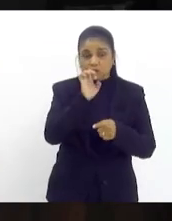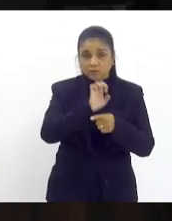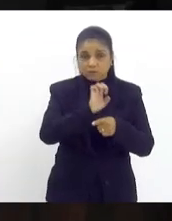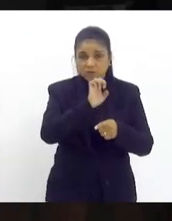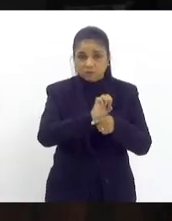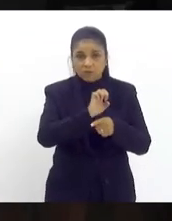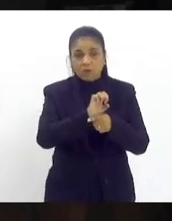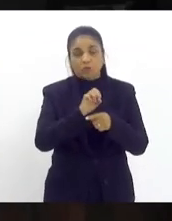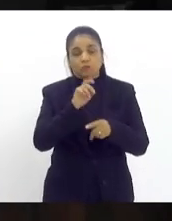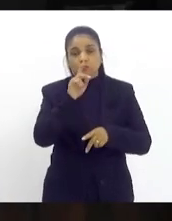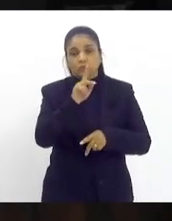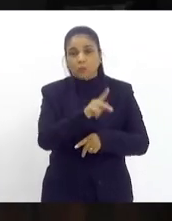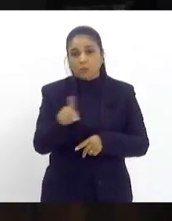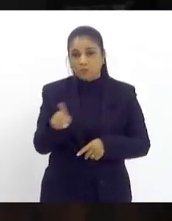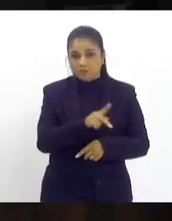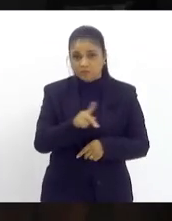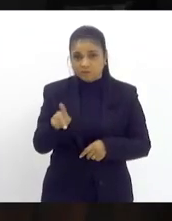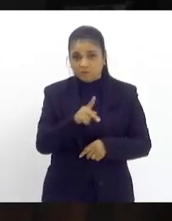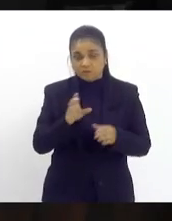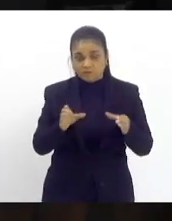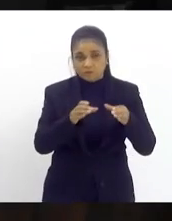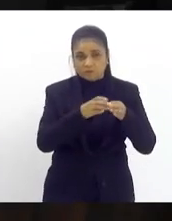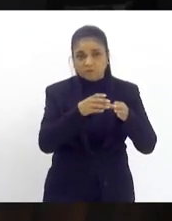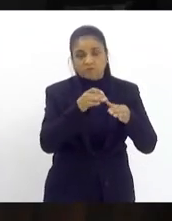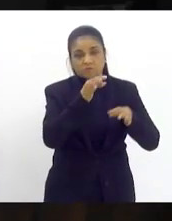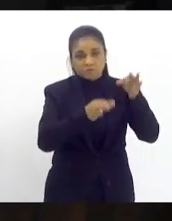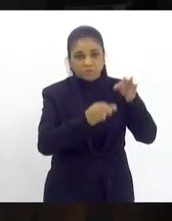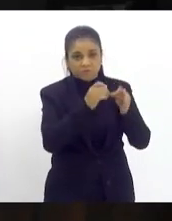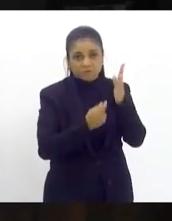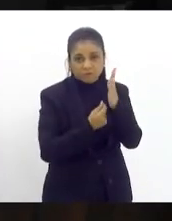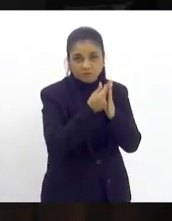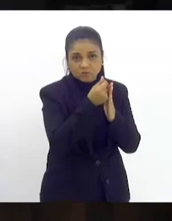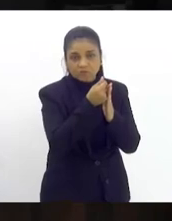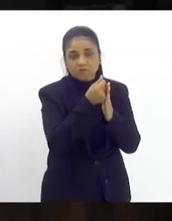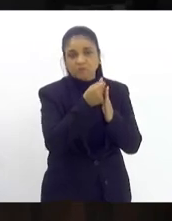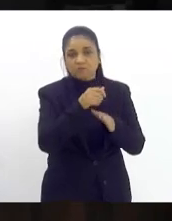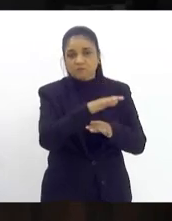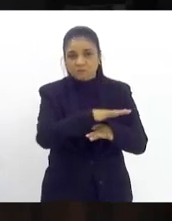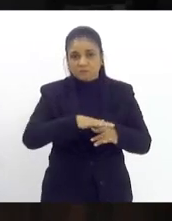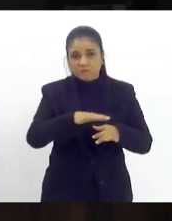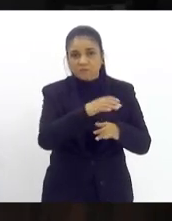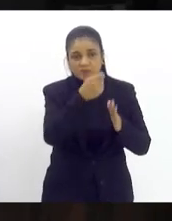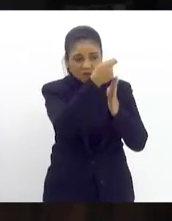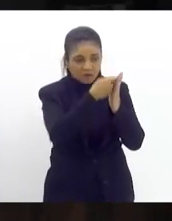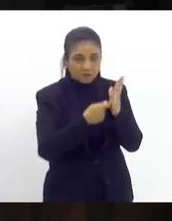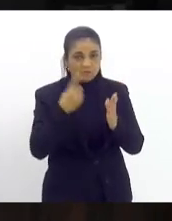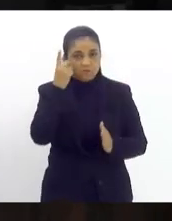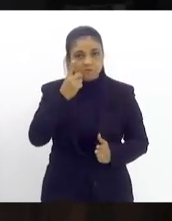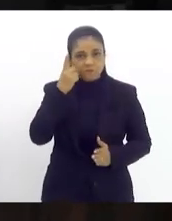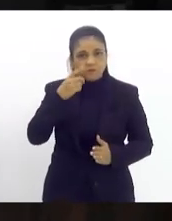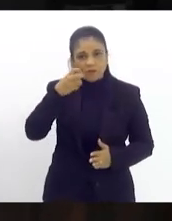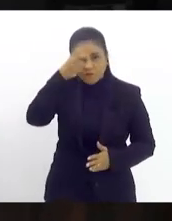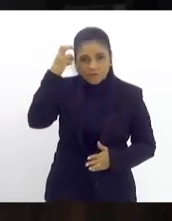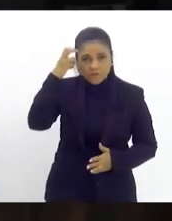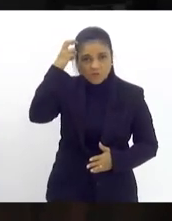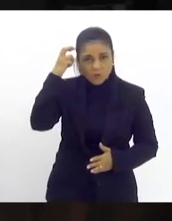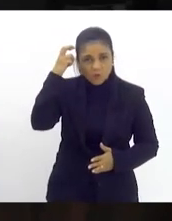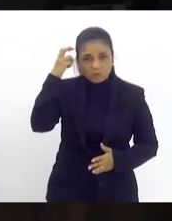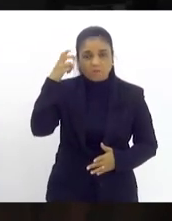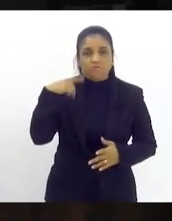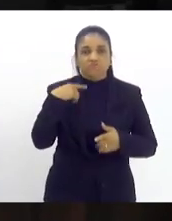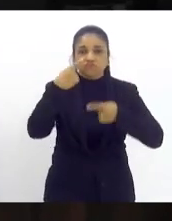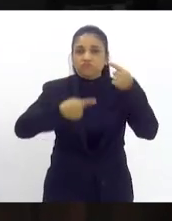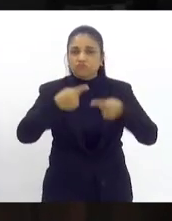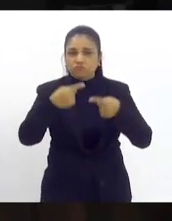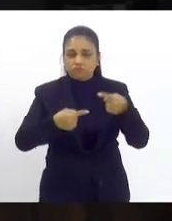do magistrado parecendo a comissão de Constituição de Justiça pela juridicidade relatora deputada Verônica Lima em